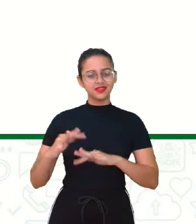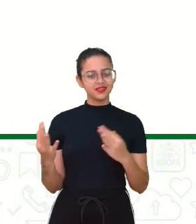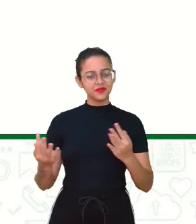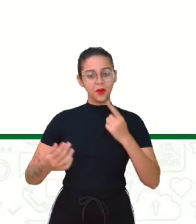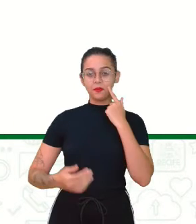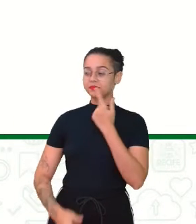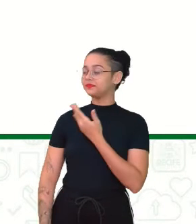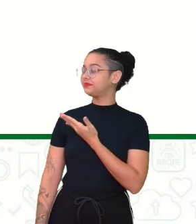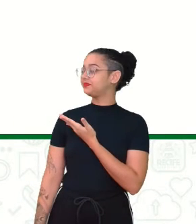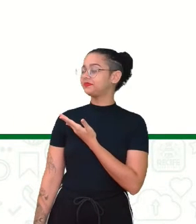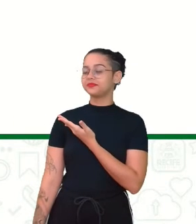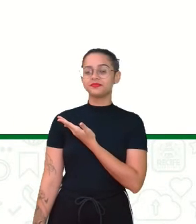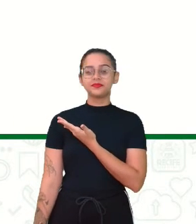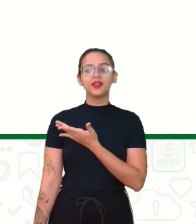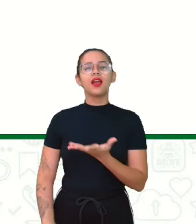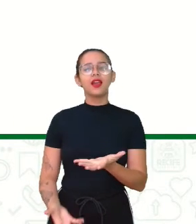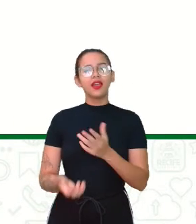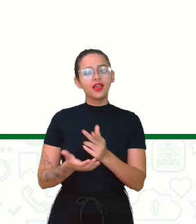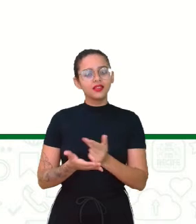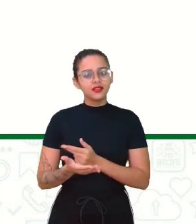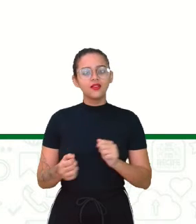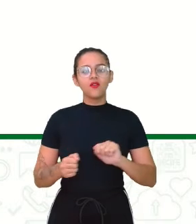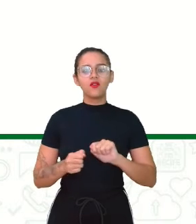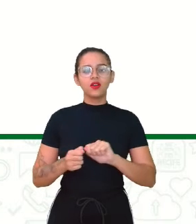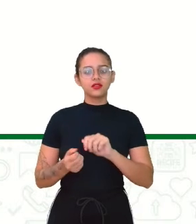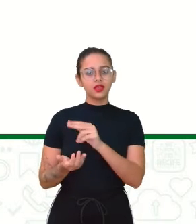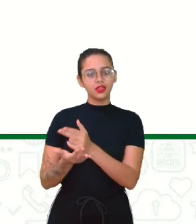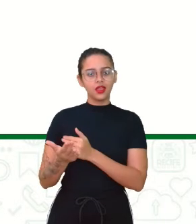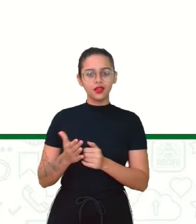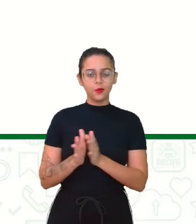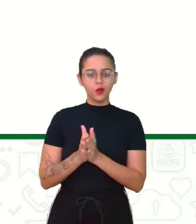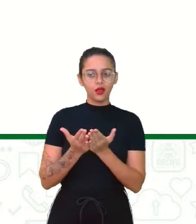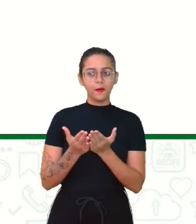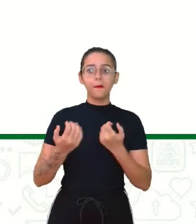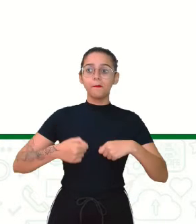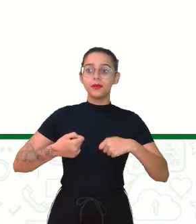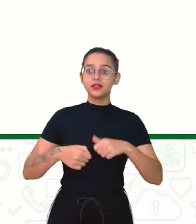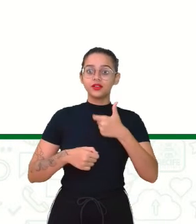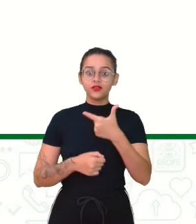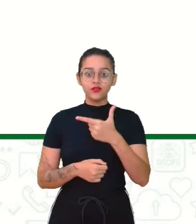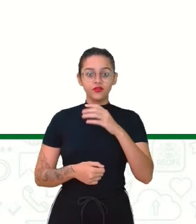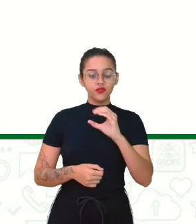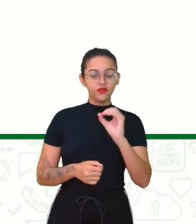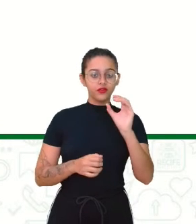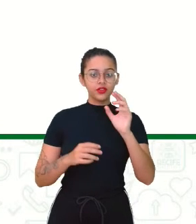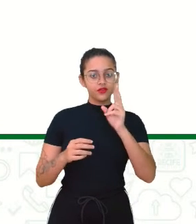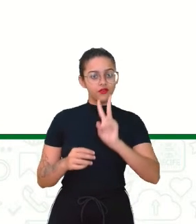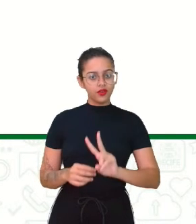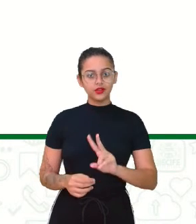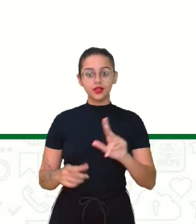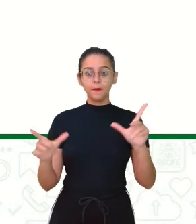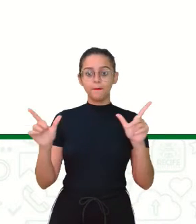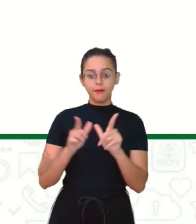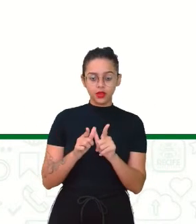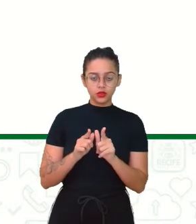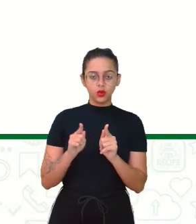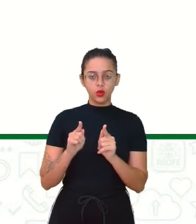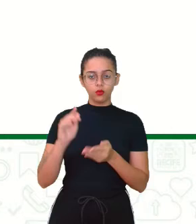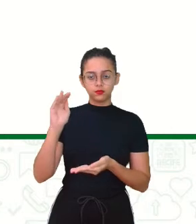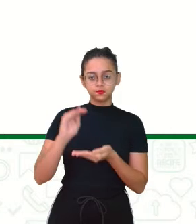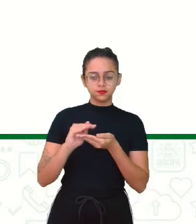se eu quero desenhar, fazer esse desenho em meu caderno e ele precisa ser 20 vezes menor, então eu vou pegar